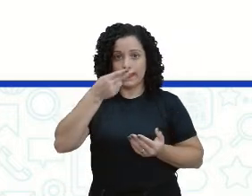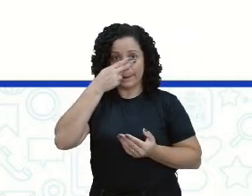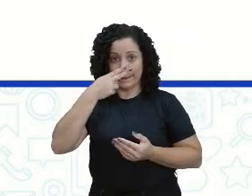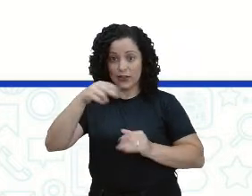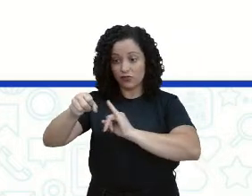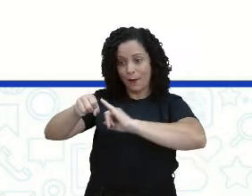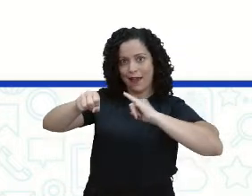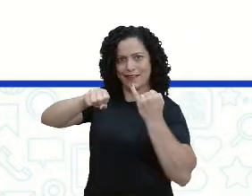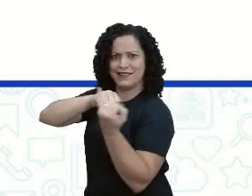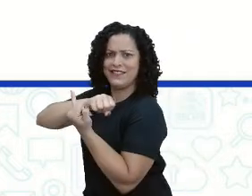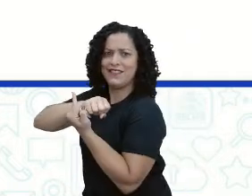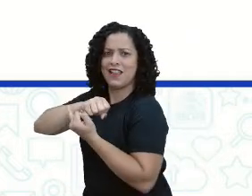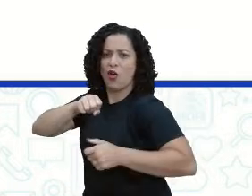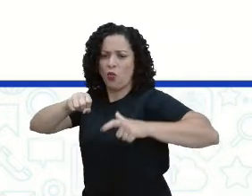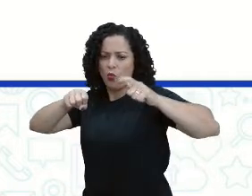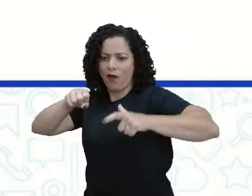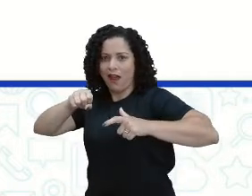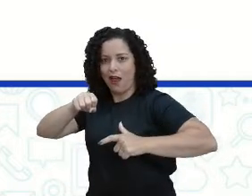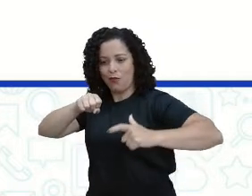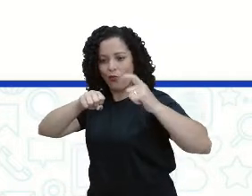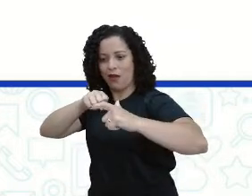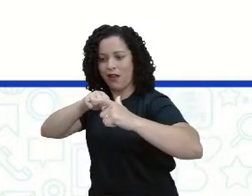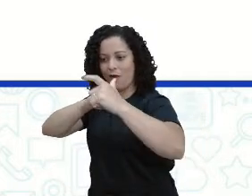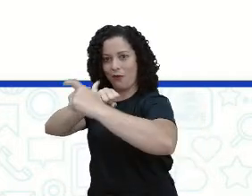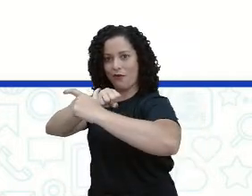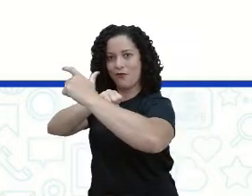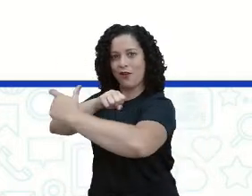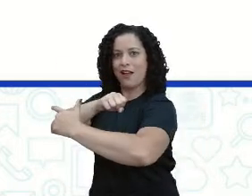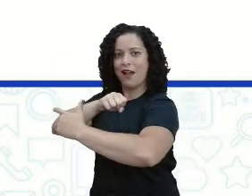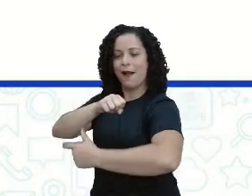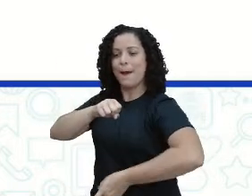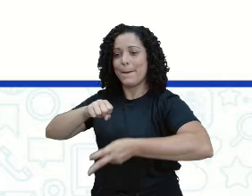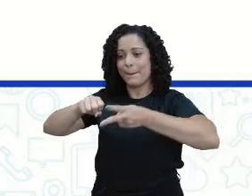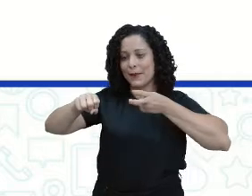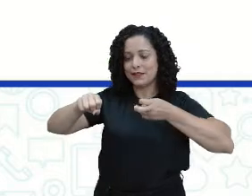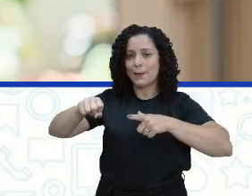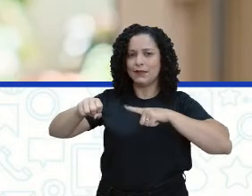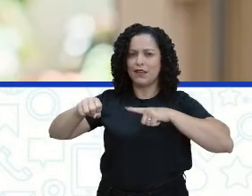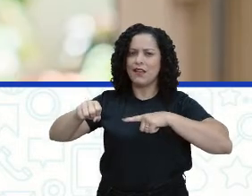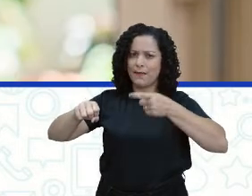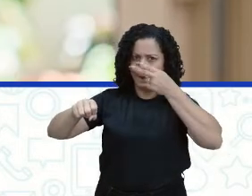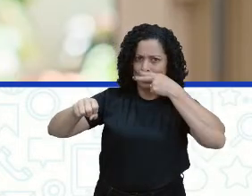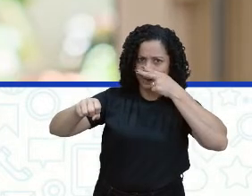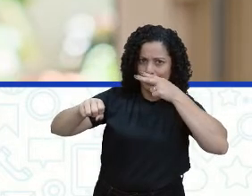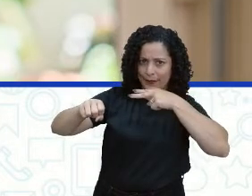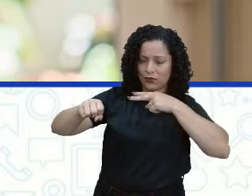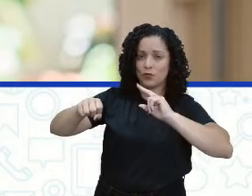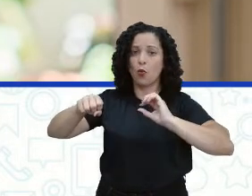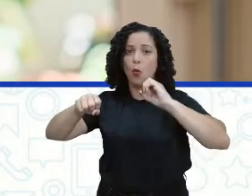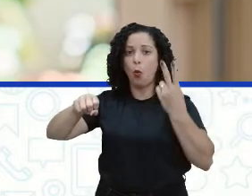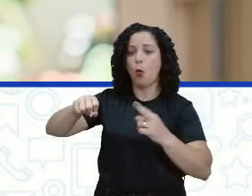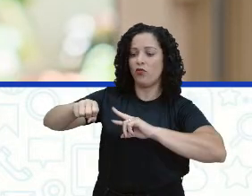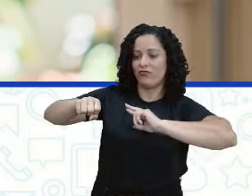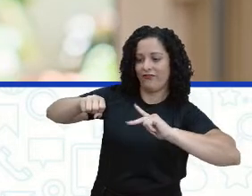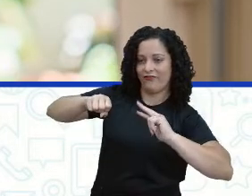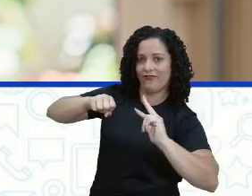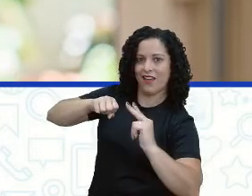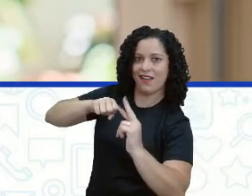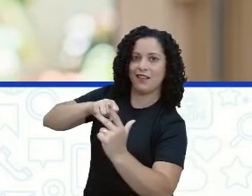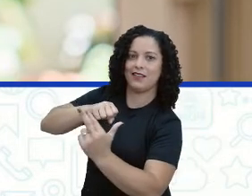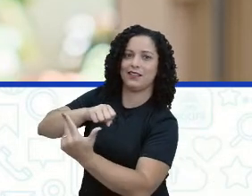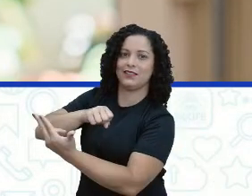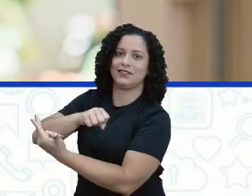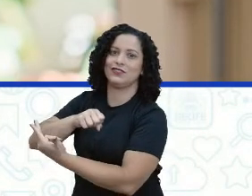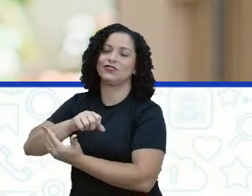ilha, dentro de um mesmo continente, a gente observa semelhanças e diferenças. O que é que nós vamos aí, né? E aí